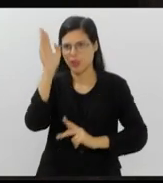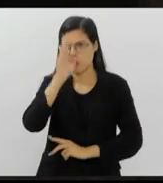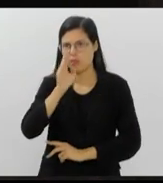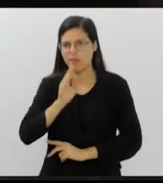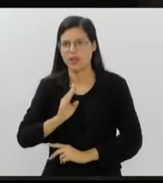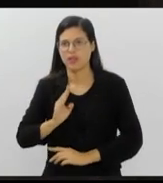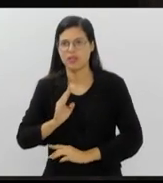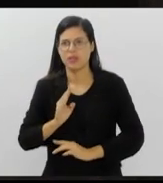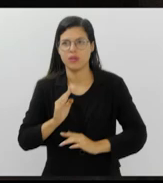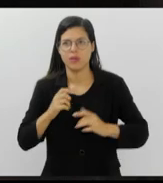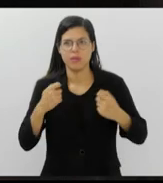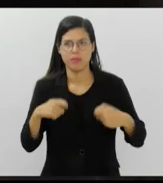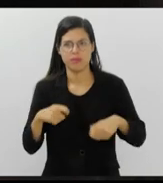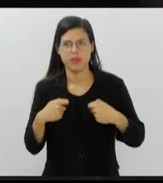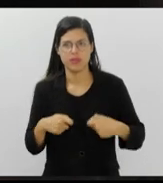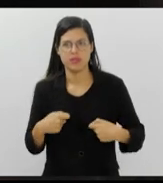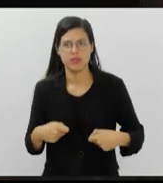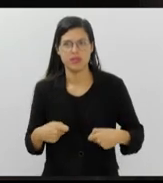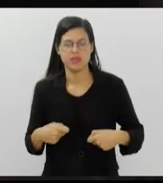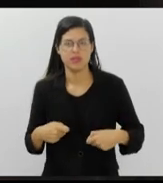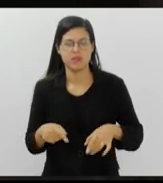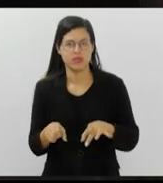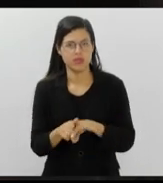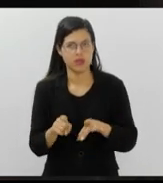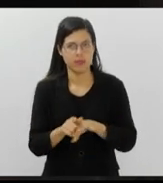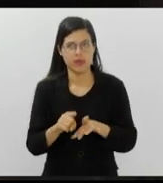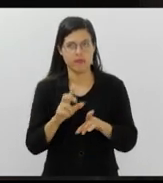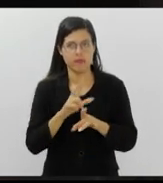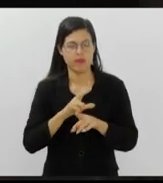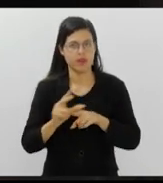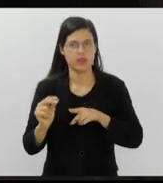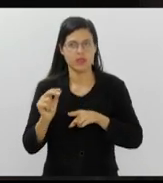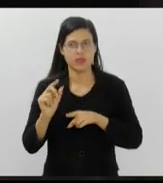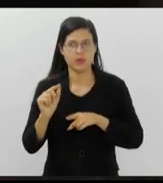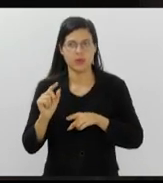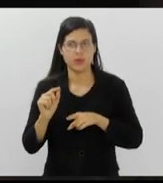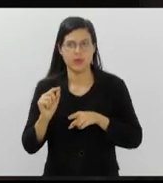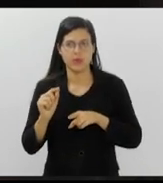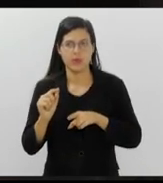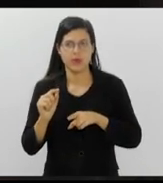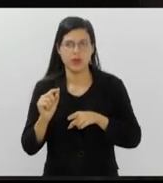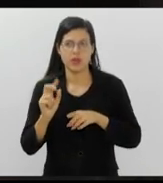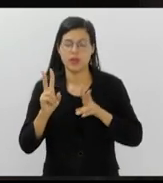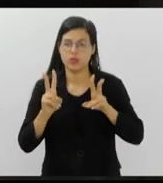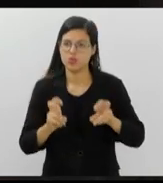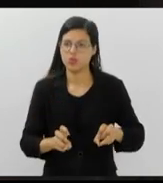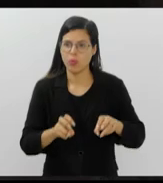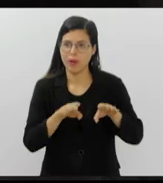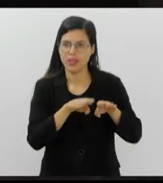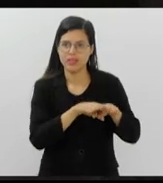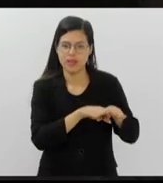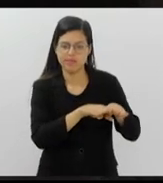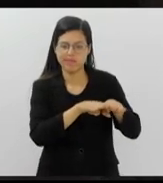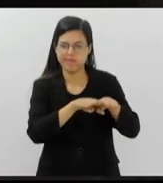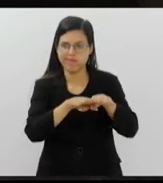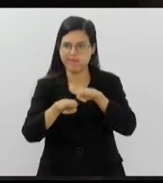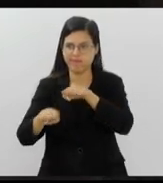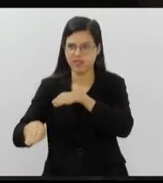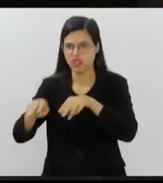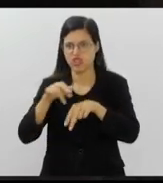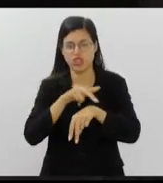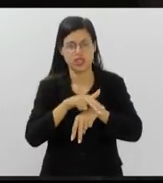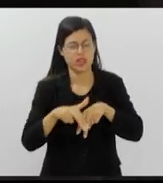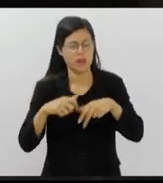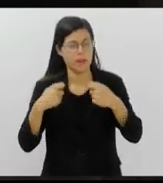precisamos superar a questão da paridade de gênero. Precisamos de